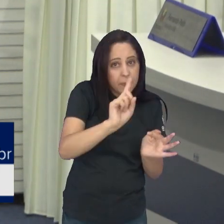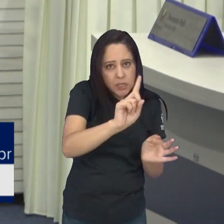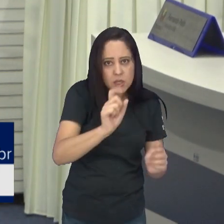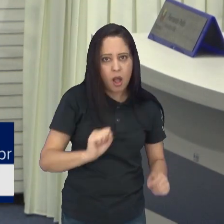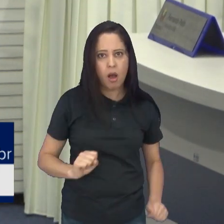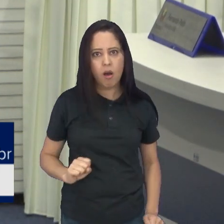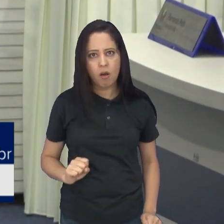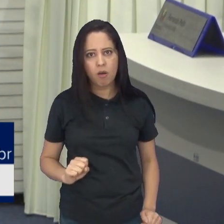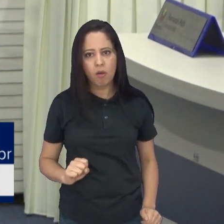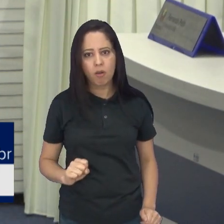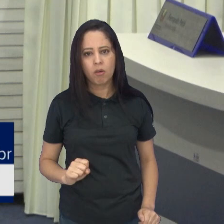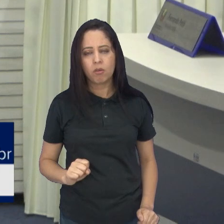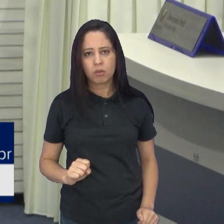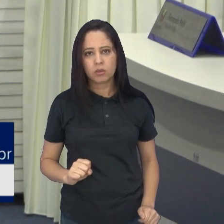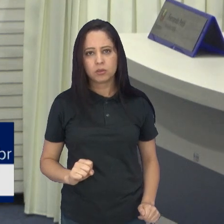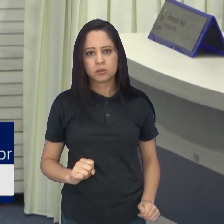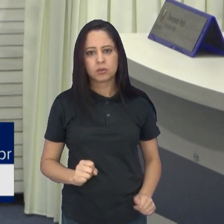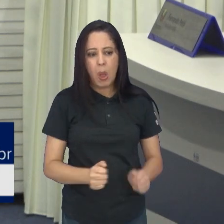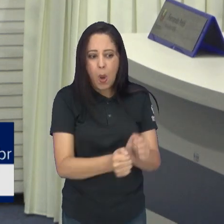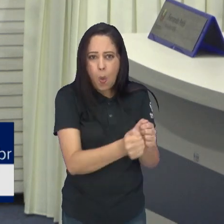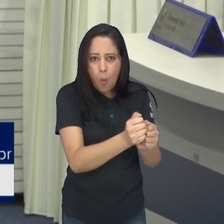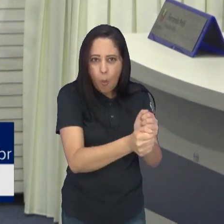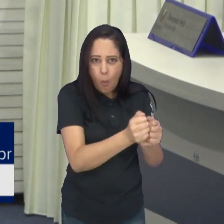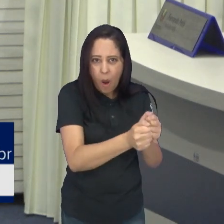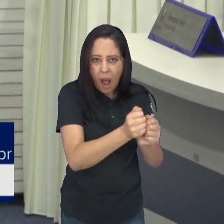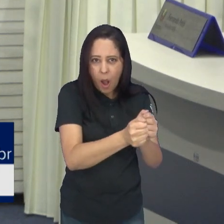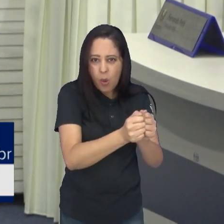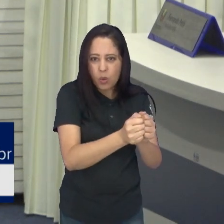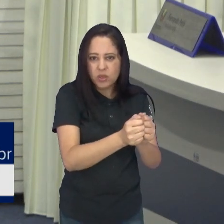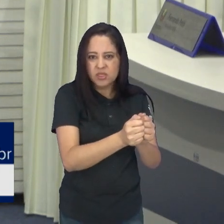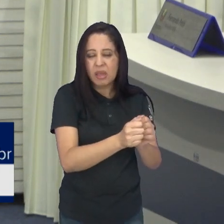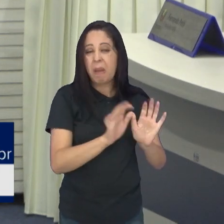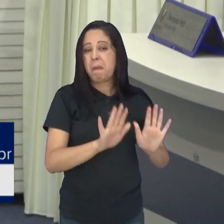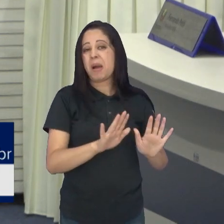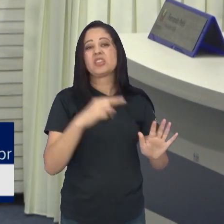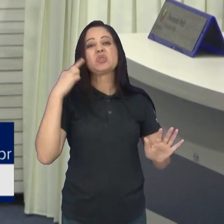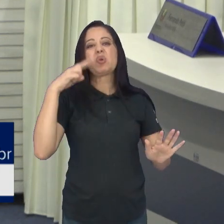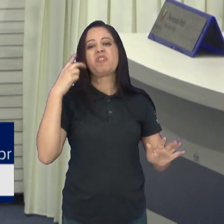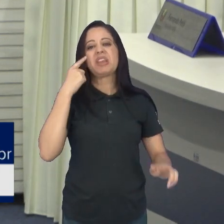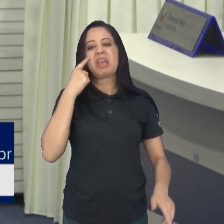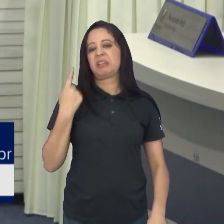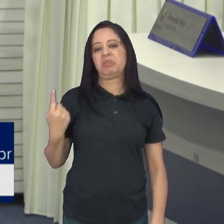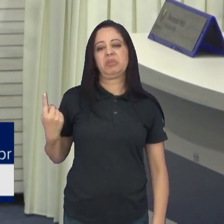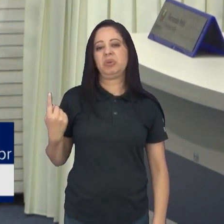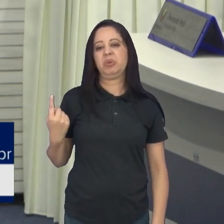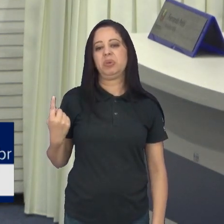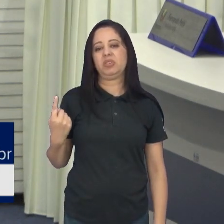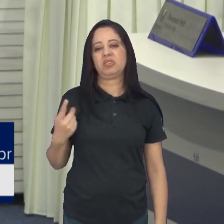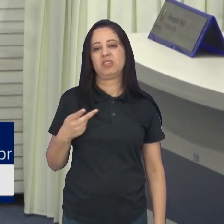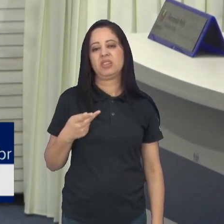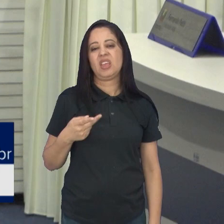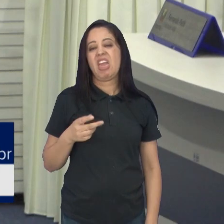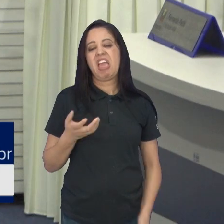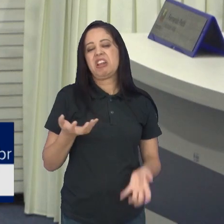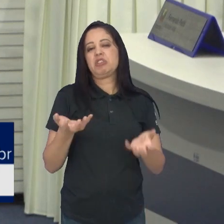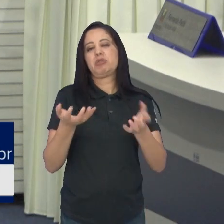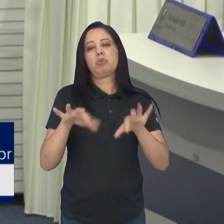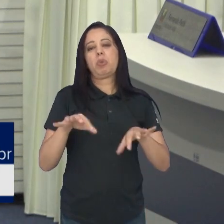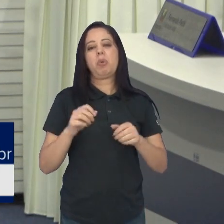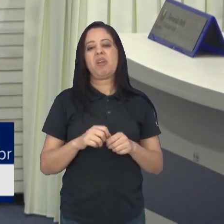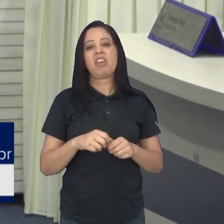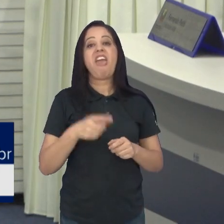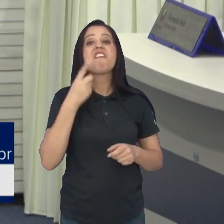Eu acho que o vereador que me antecedeu não teve muito muito interesse em acompanhar, ver